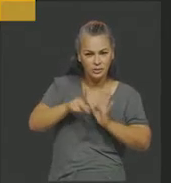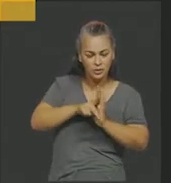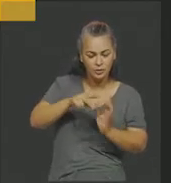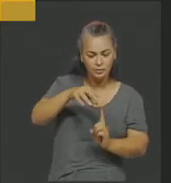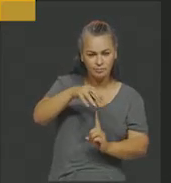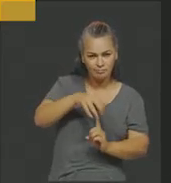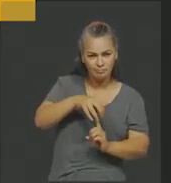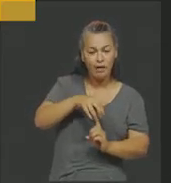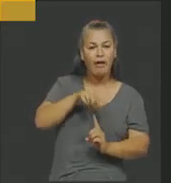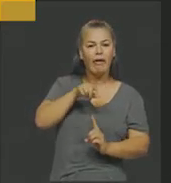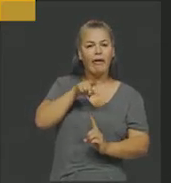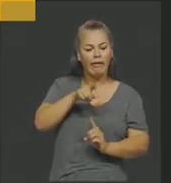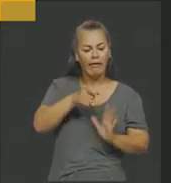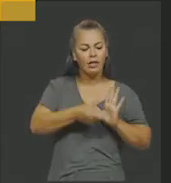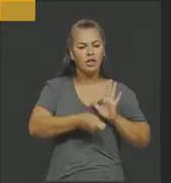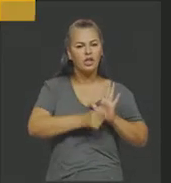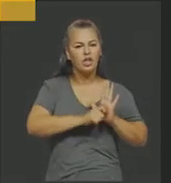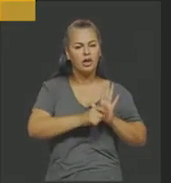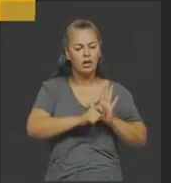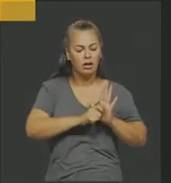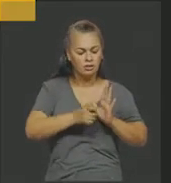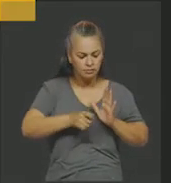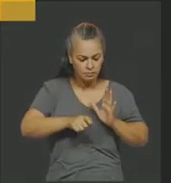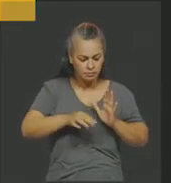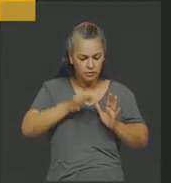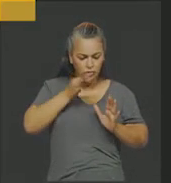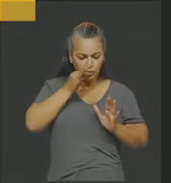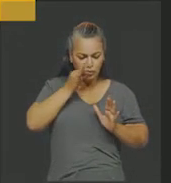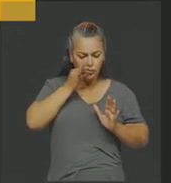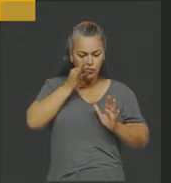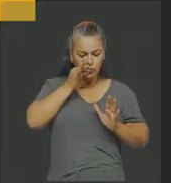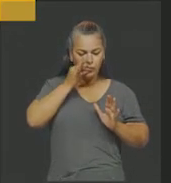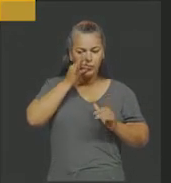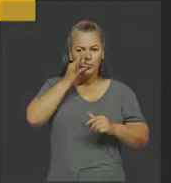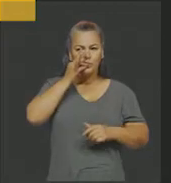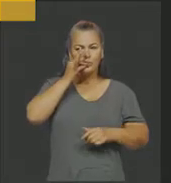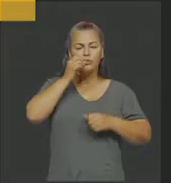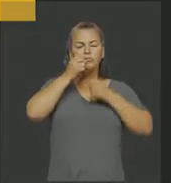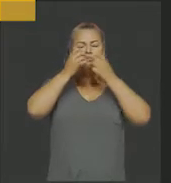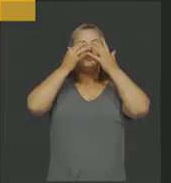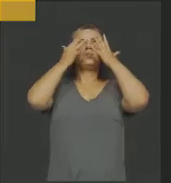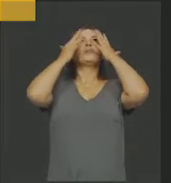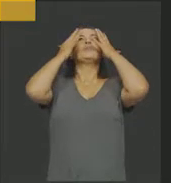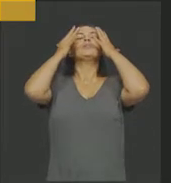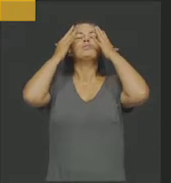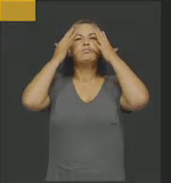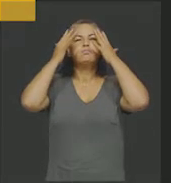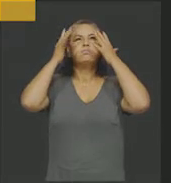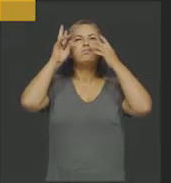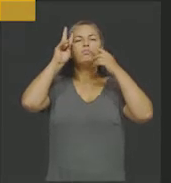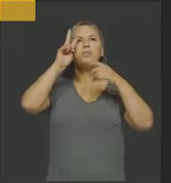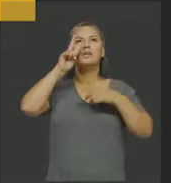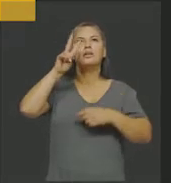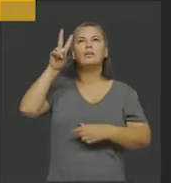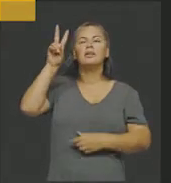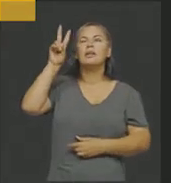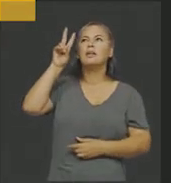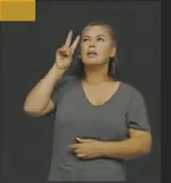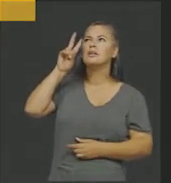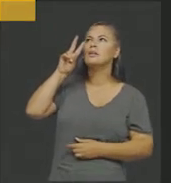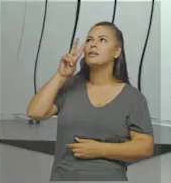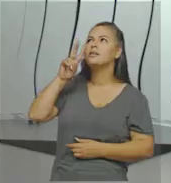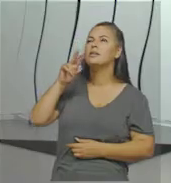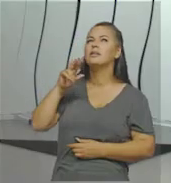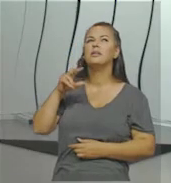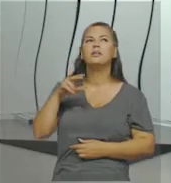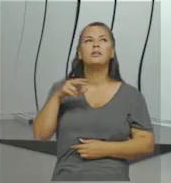são perturbadoras. O que acontece? Elas deixam a pessoa no estado alucinógeno, os sentidos dela ficam